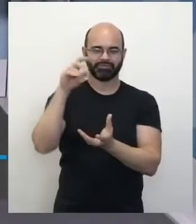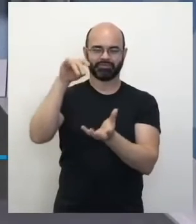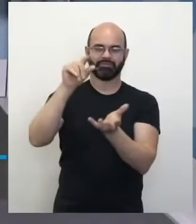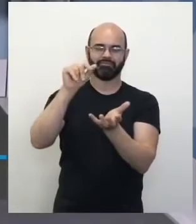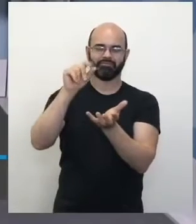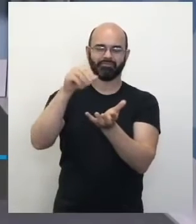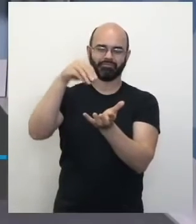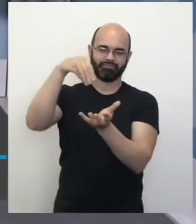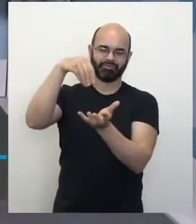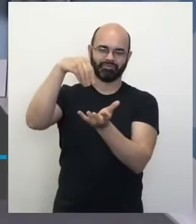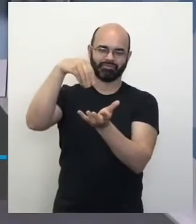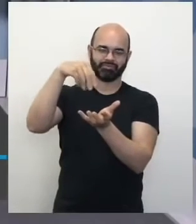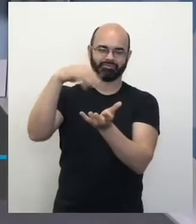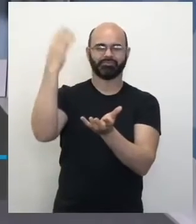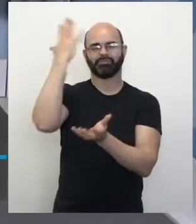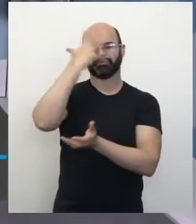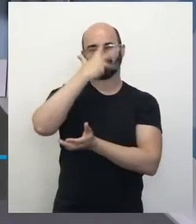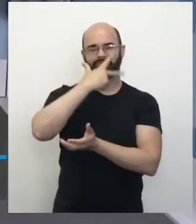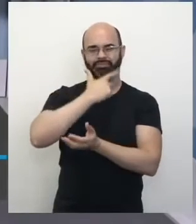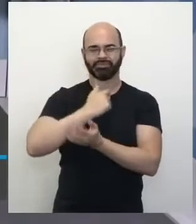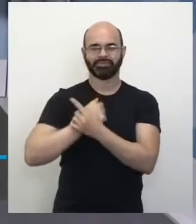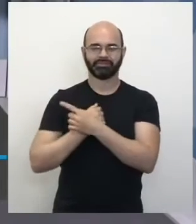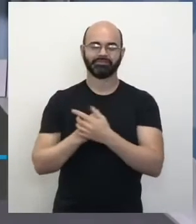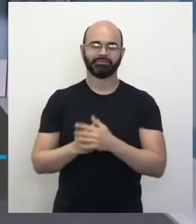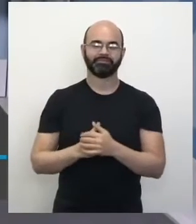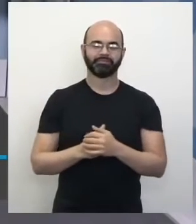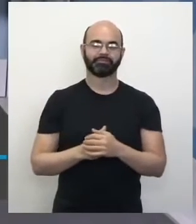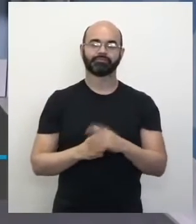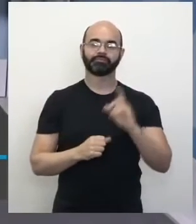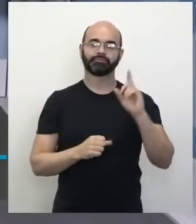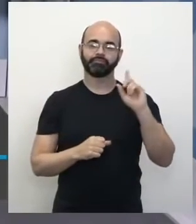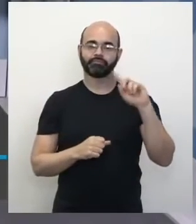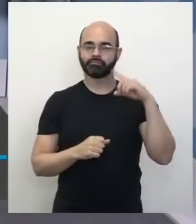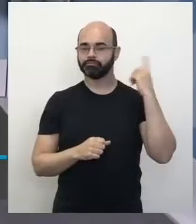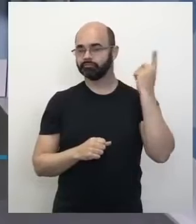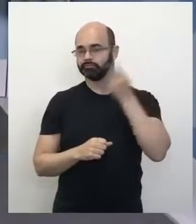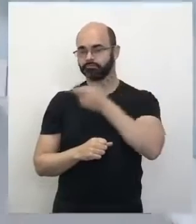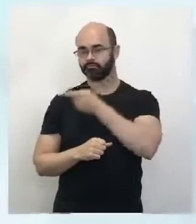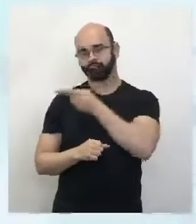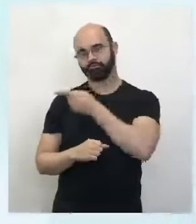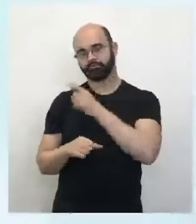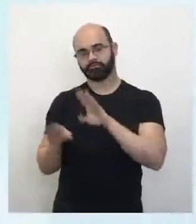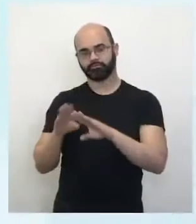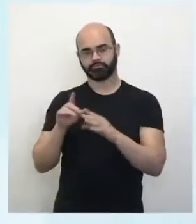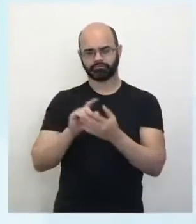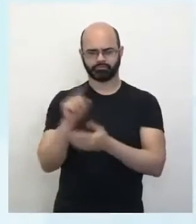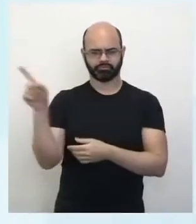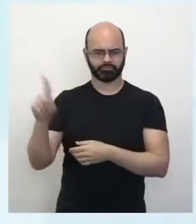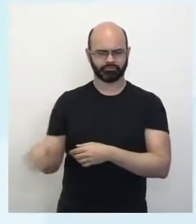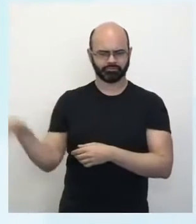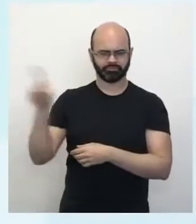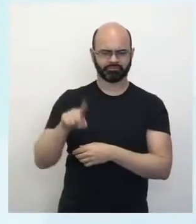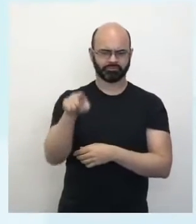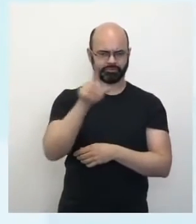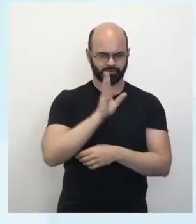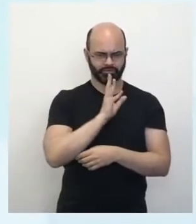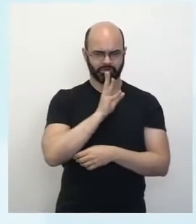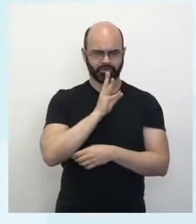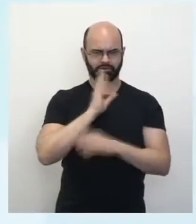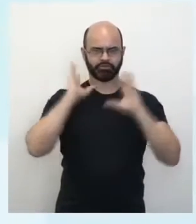Muito bonito esse instrumento de medição aqui. E aí vocês viram que tem outros instrumentos aqui. Você conhece todos esses